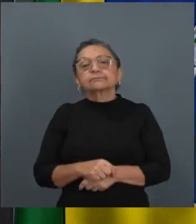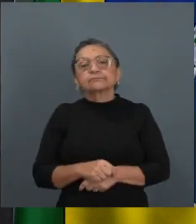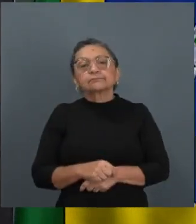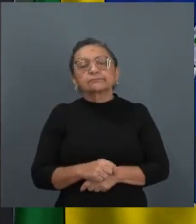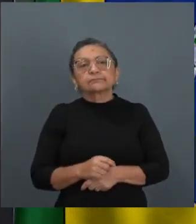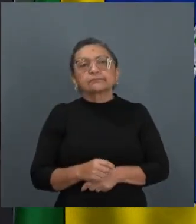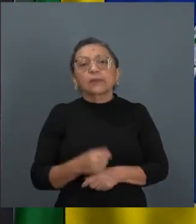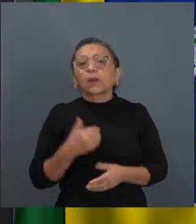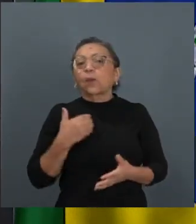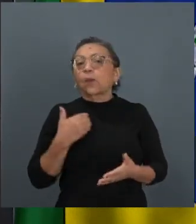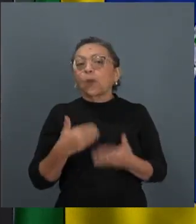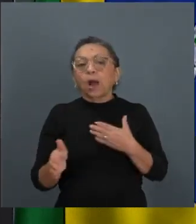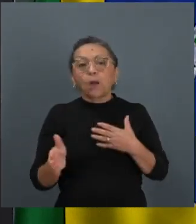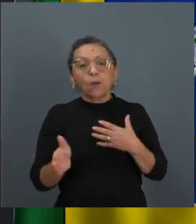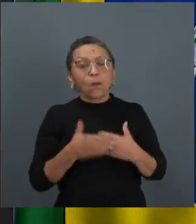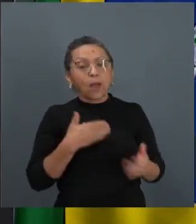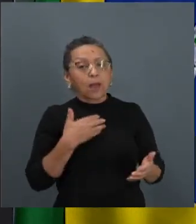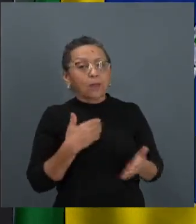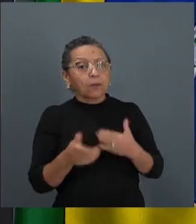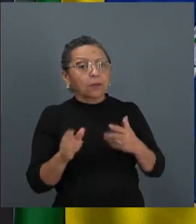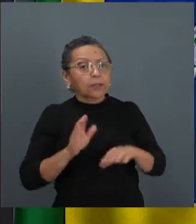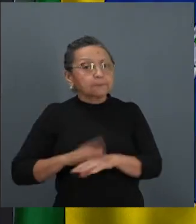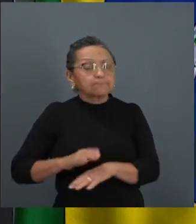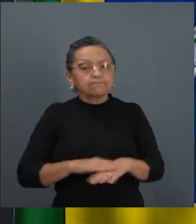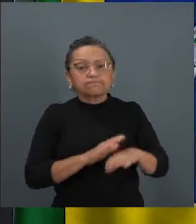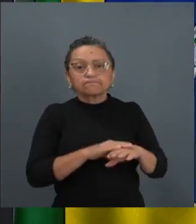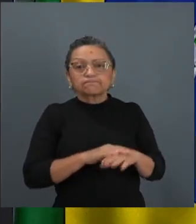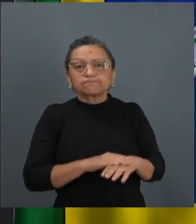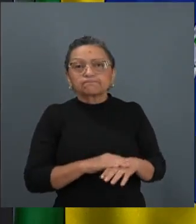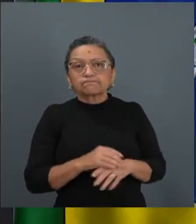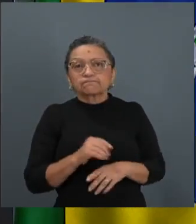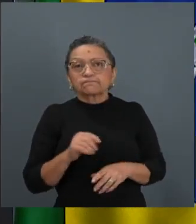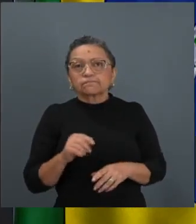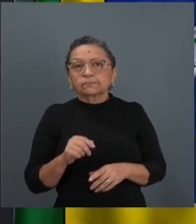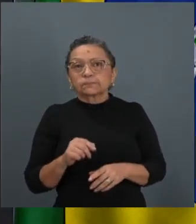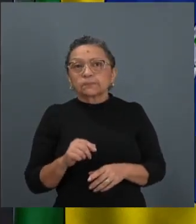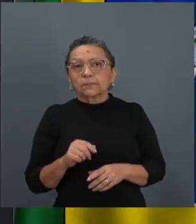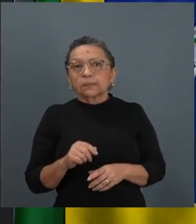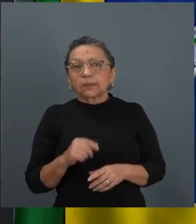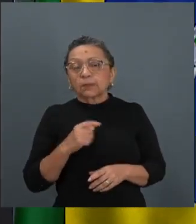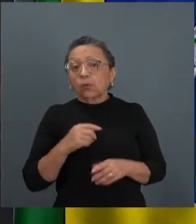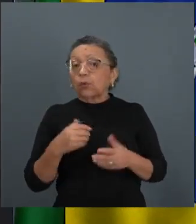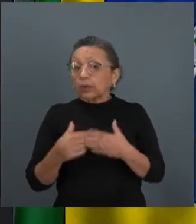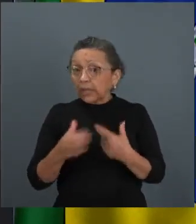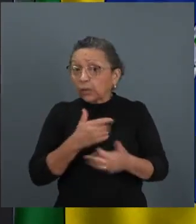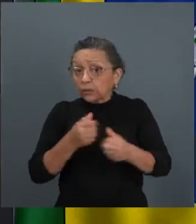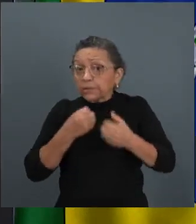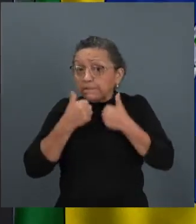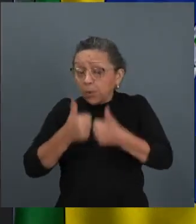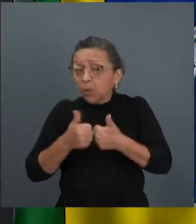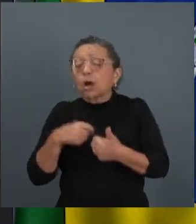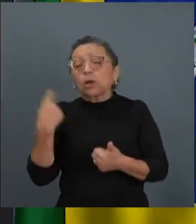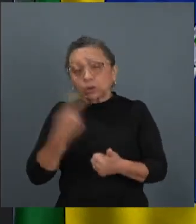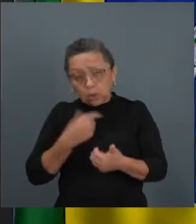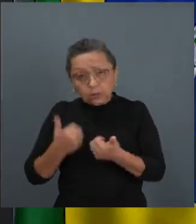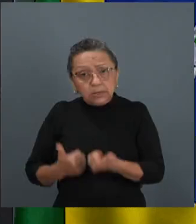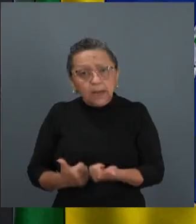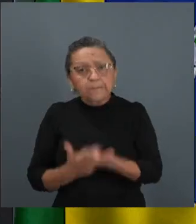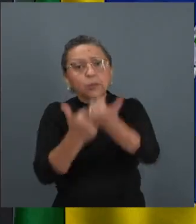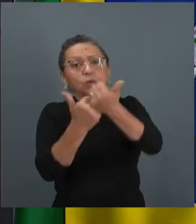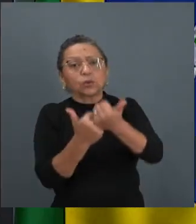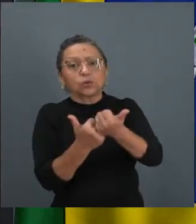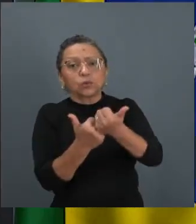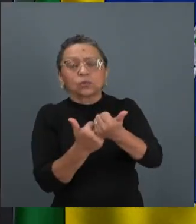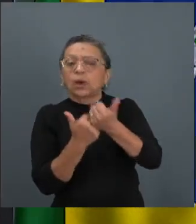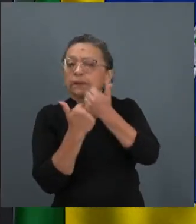Qualquer ação meritória vai contar com o nosso apoio, com a nossa força,